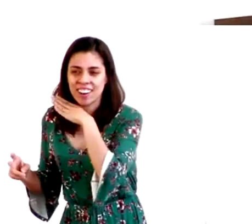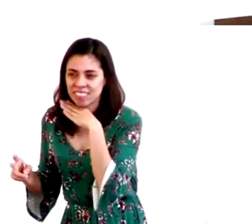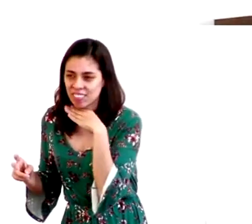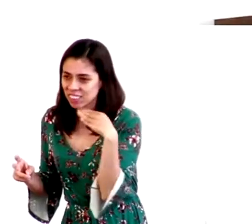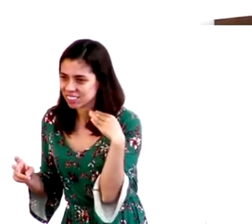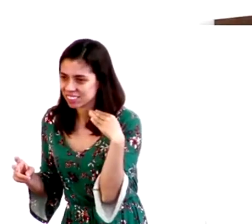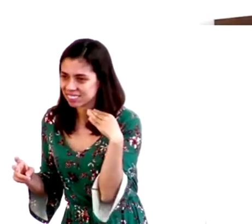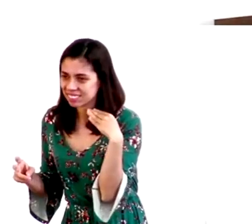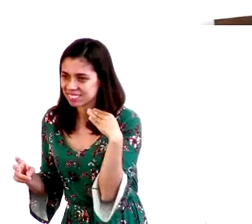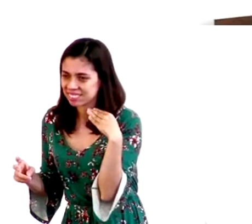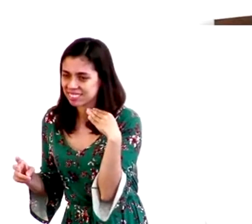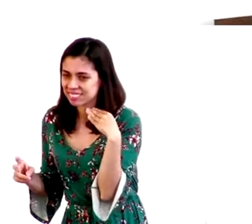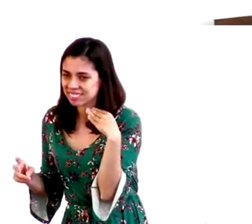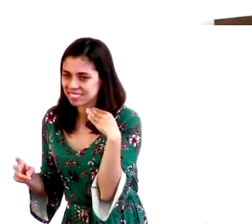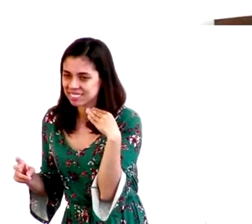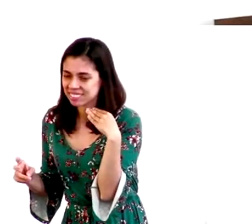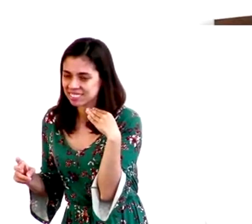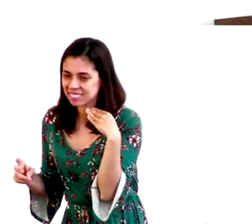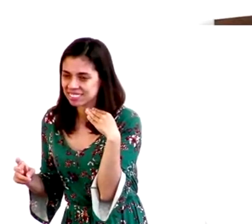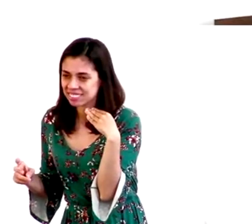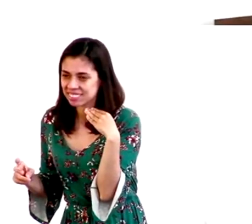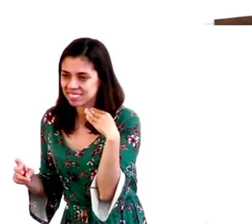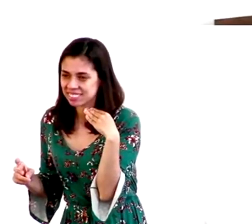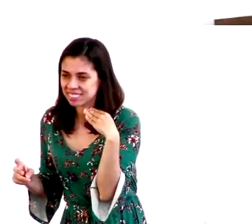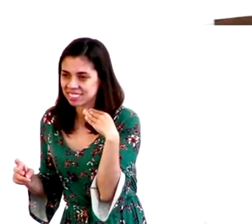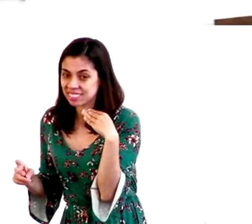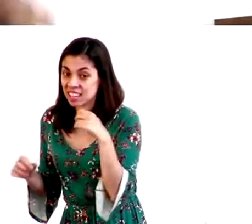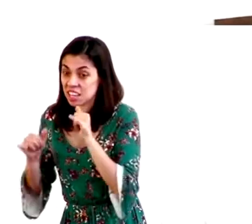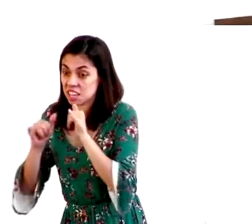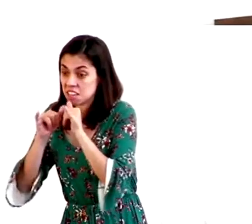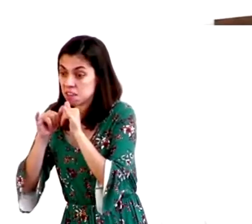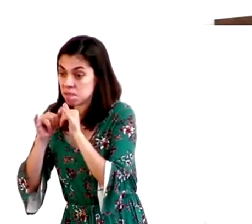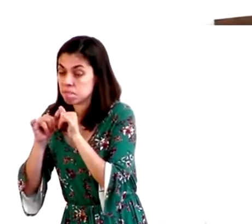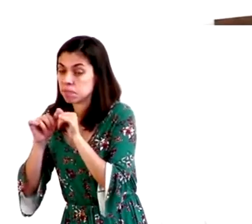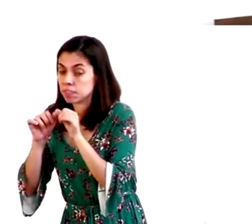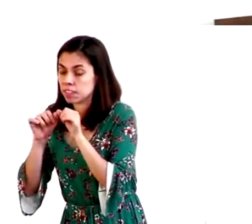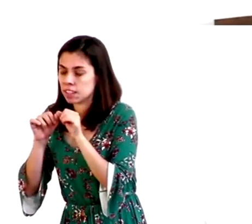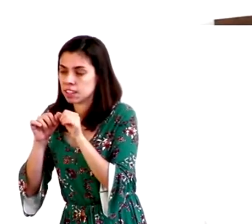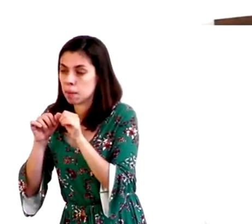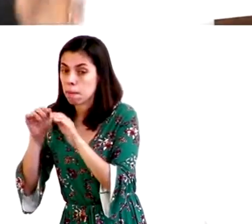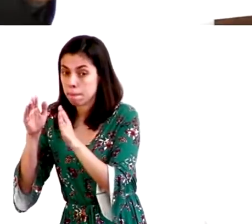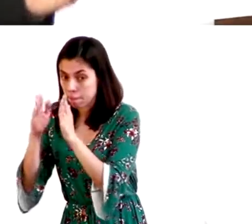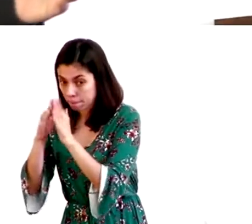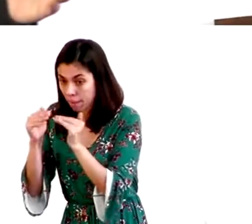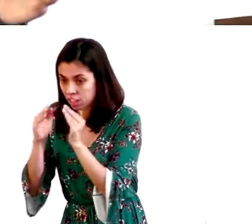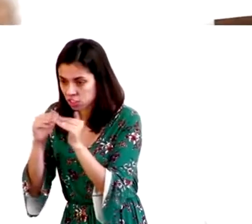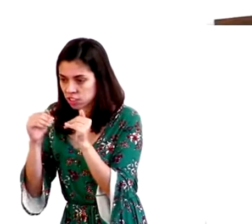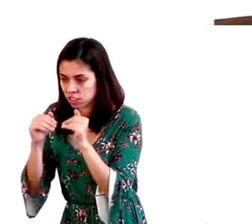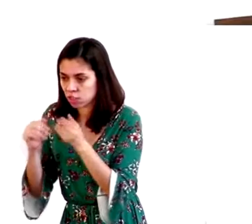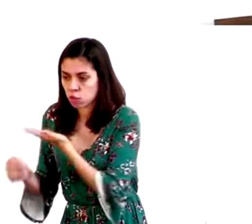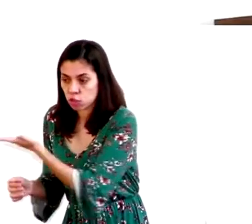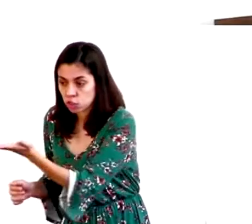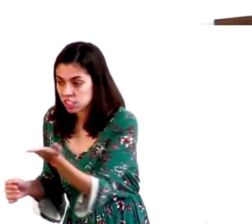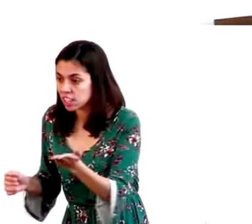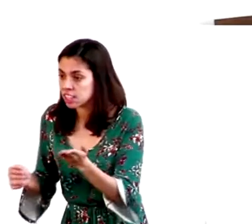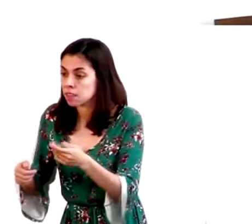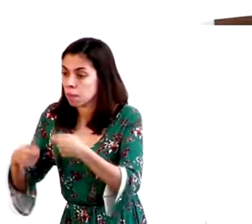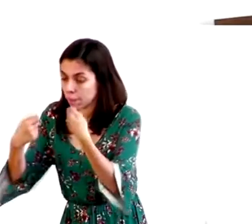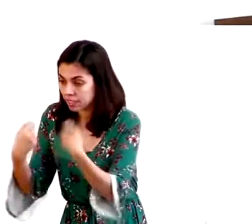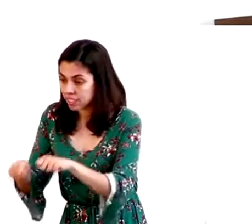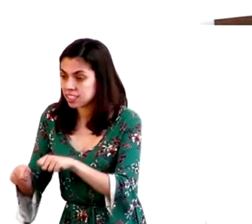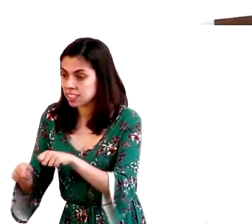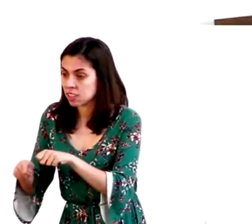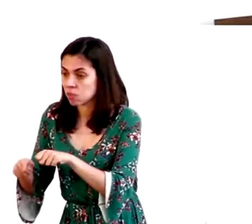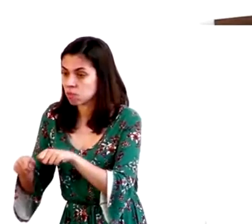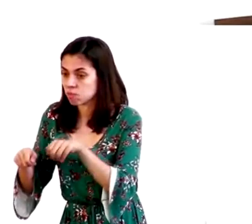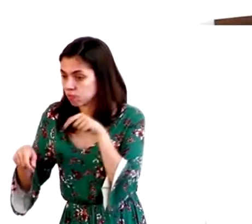assim, vencendo a morte, ele envia os seus mensageiros e discípulos por toda a terra para anunciar